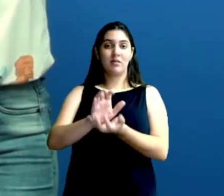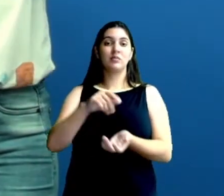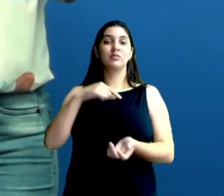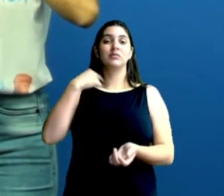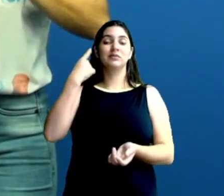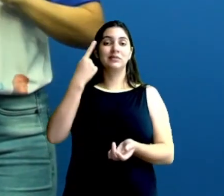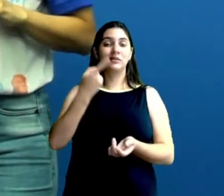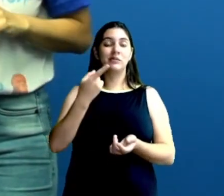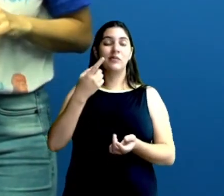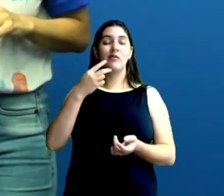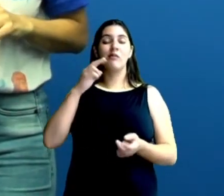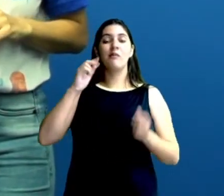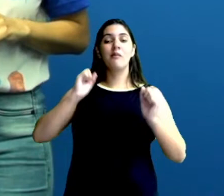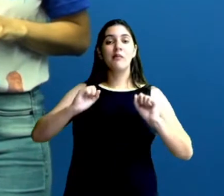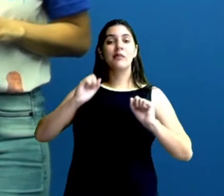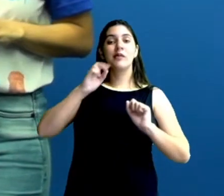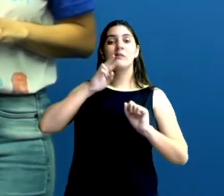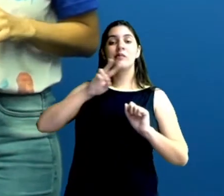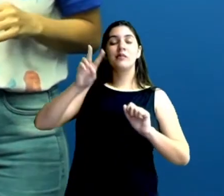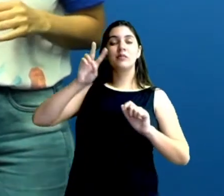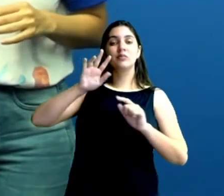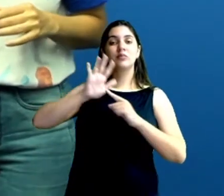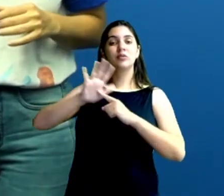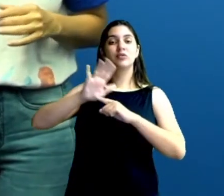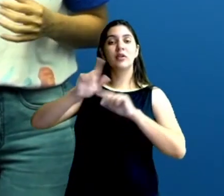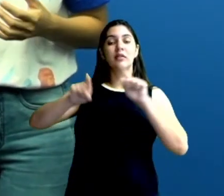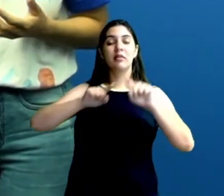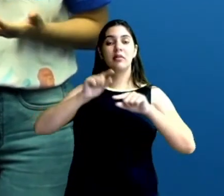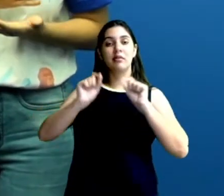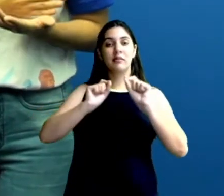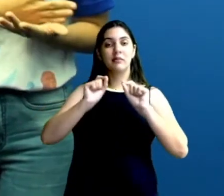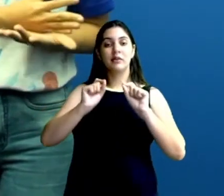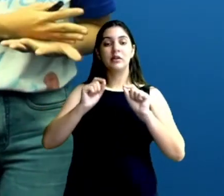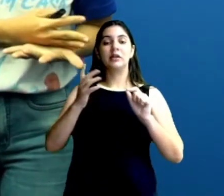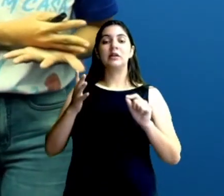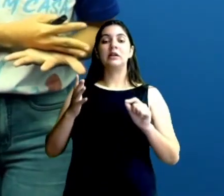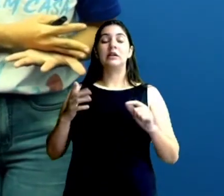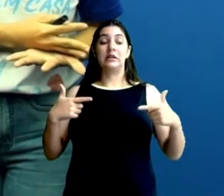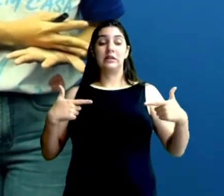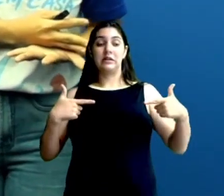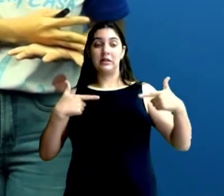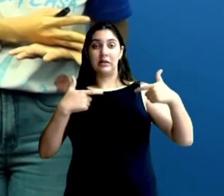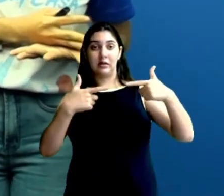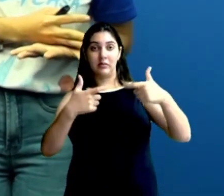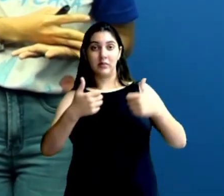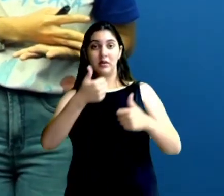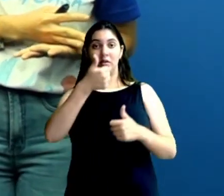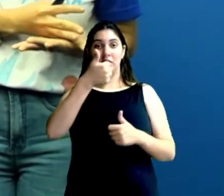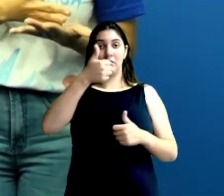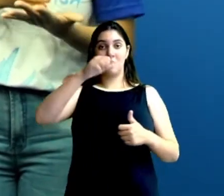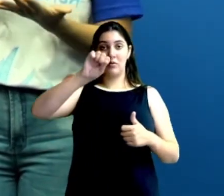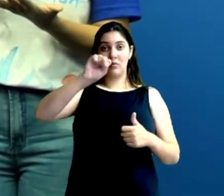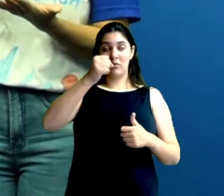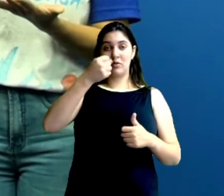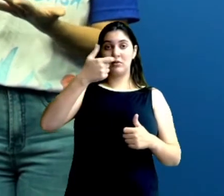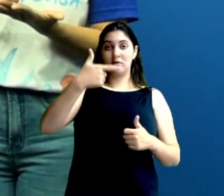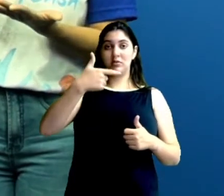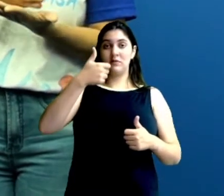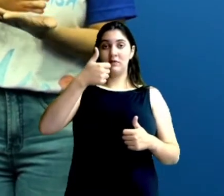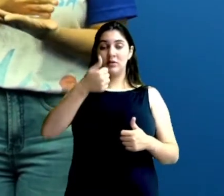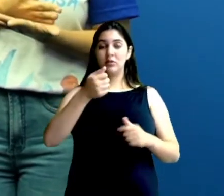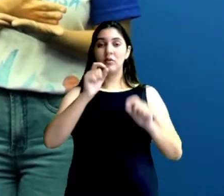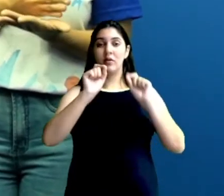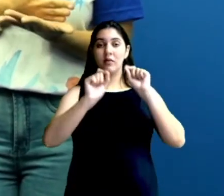Posteriormente, a gente pode citar a Revolução de 1821, que é a